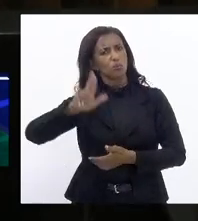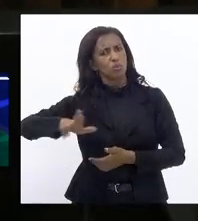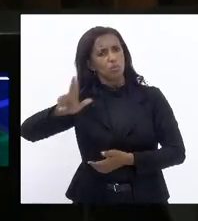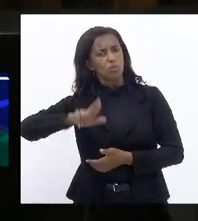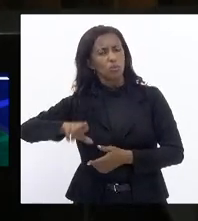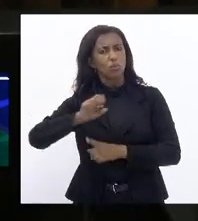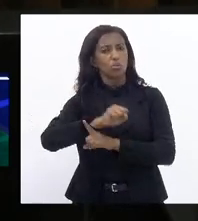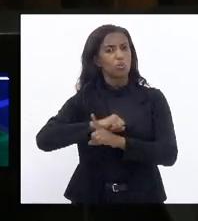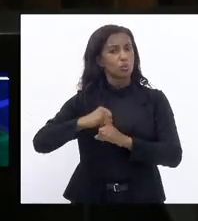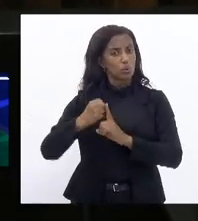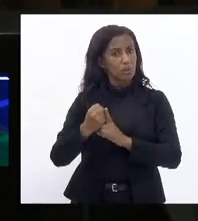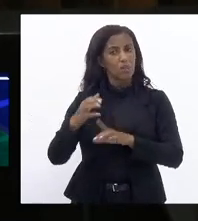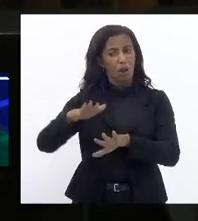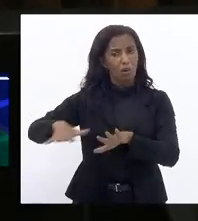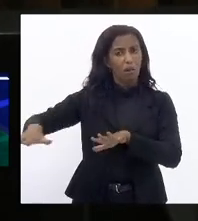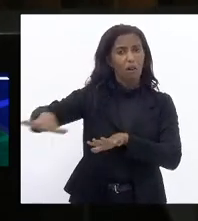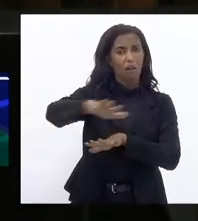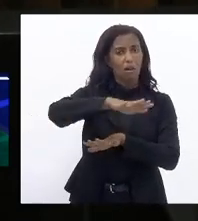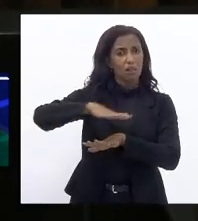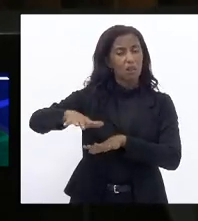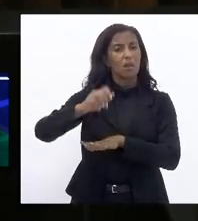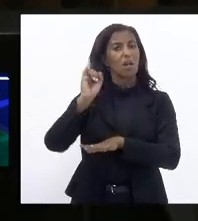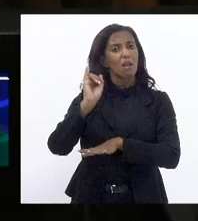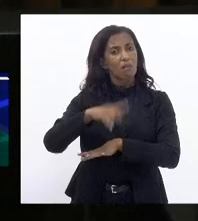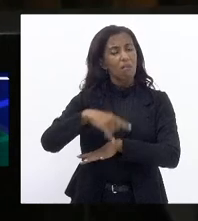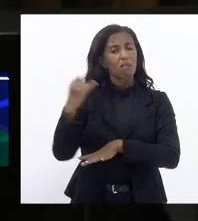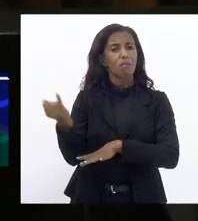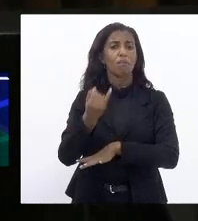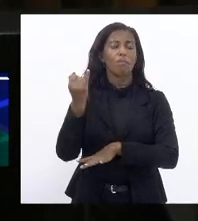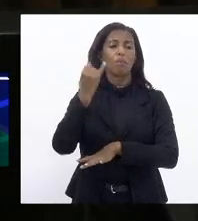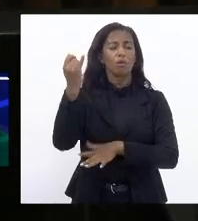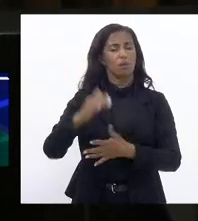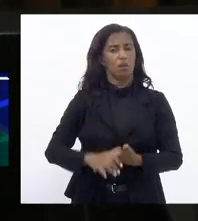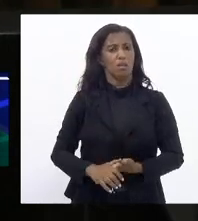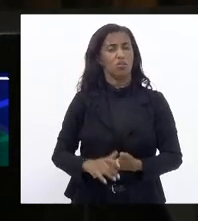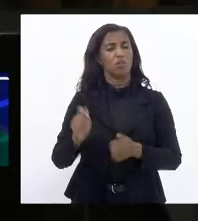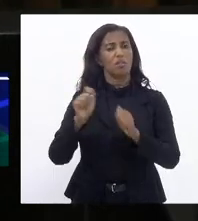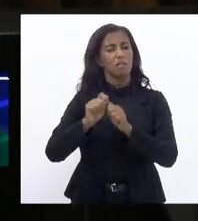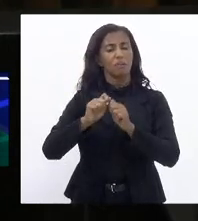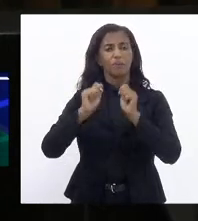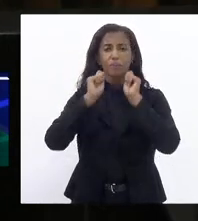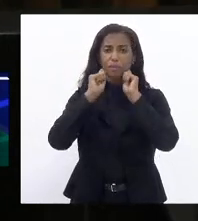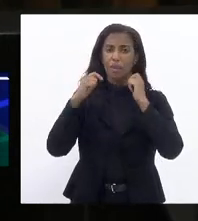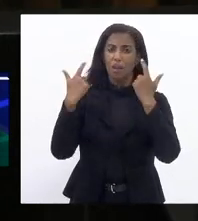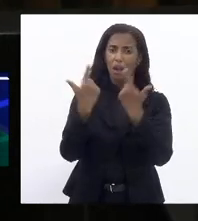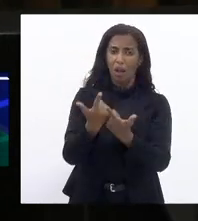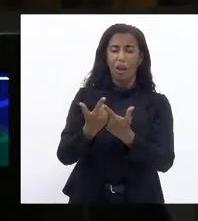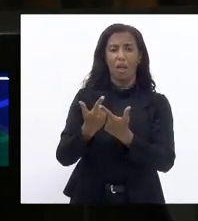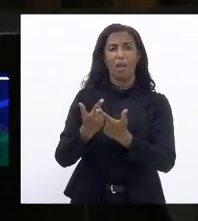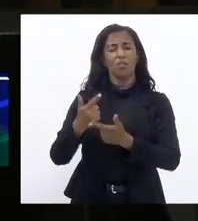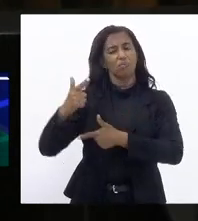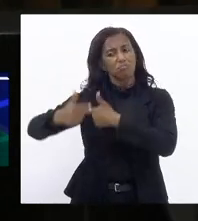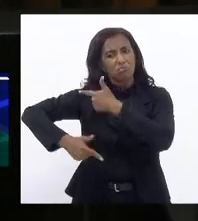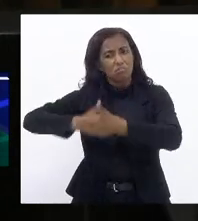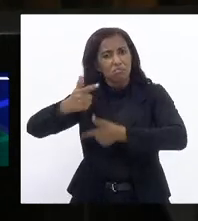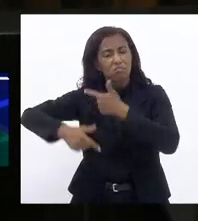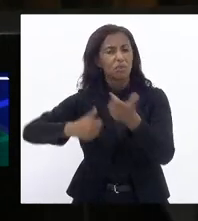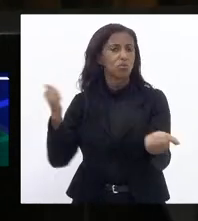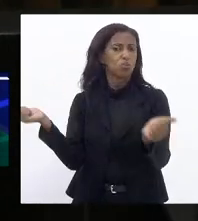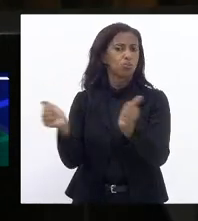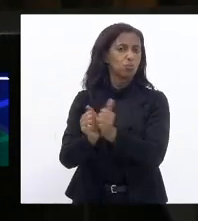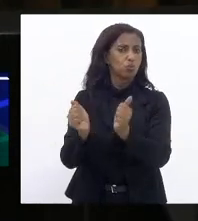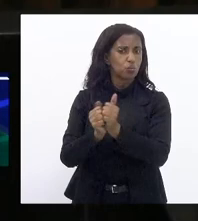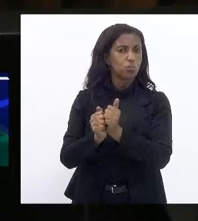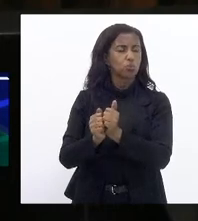fins de habitação daquela área, então é muito importante fazer com que a LERJ se envolva nessa luta, se envolva nessa batalha.